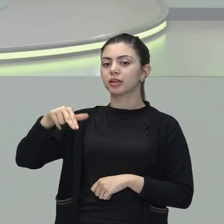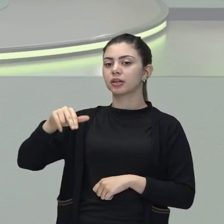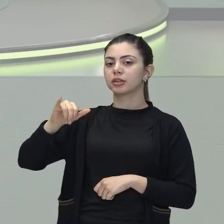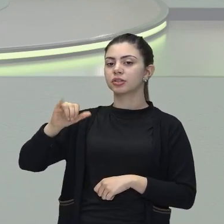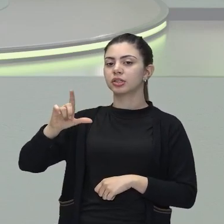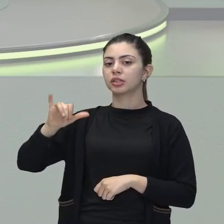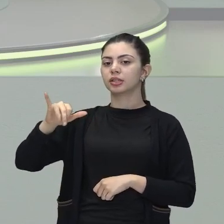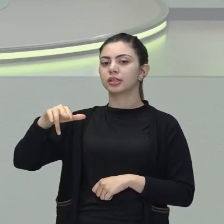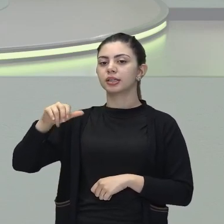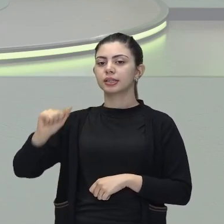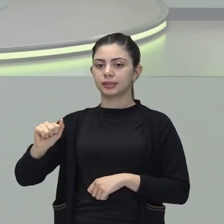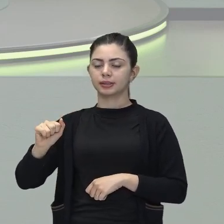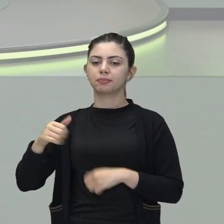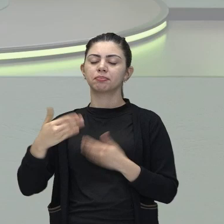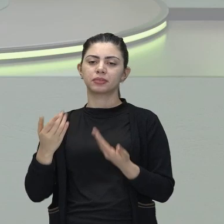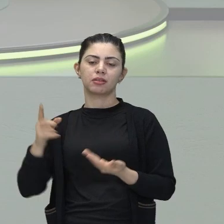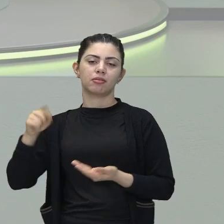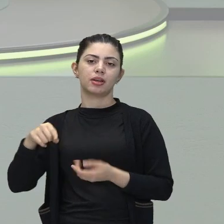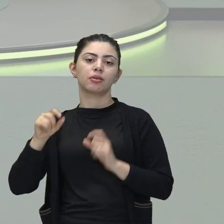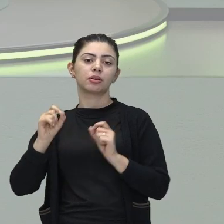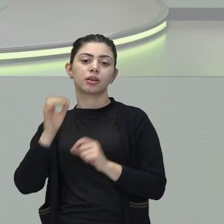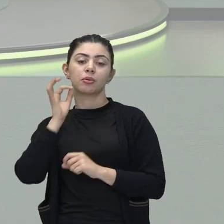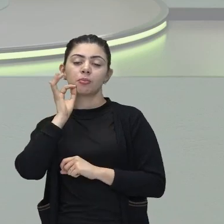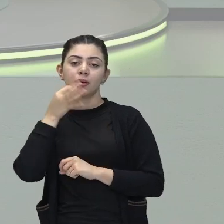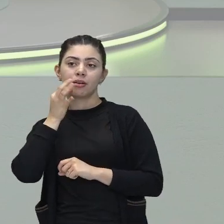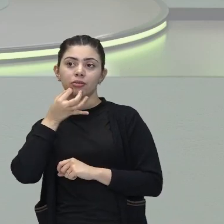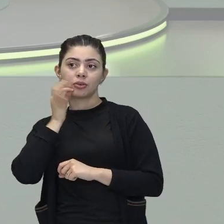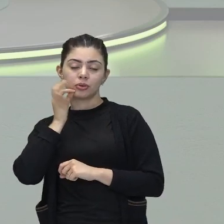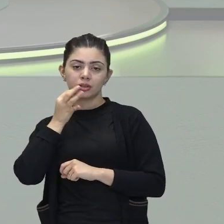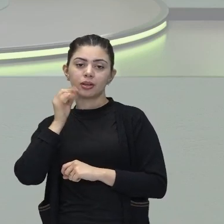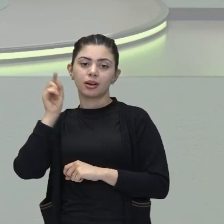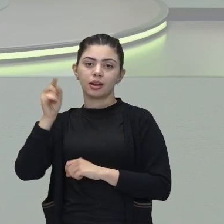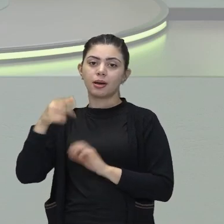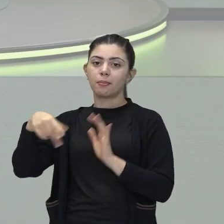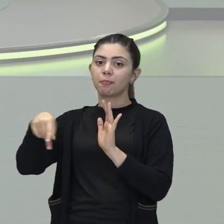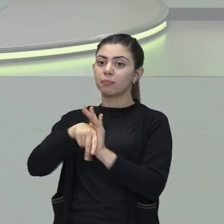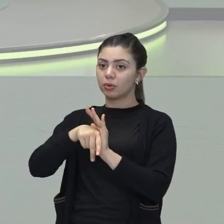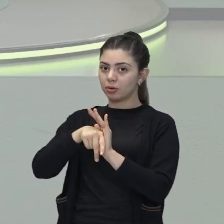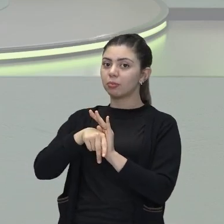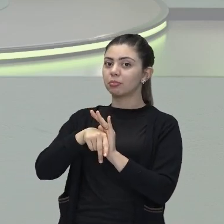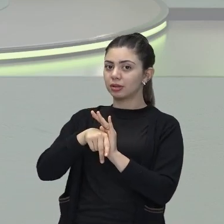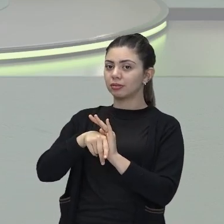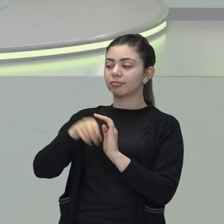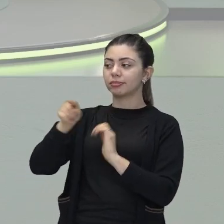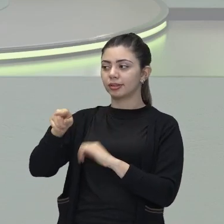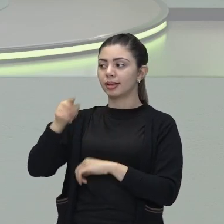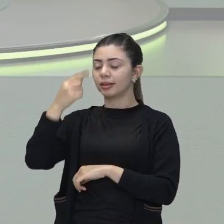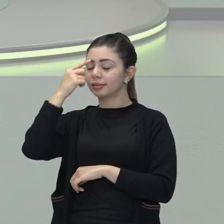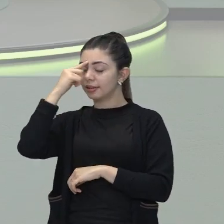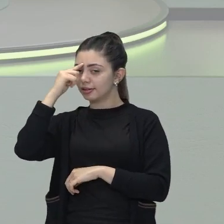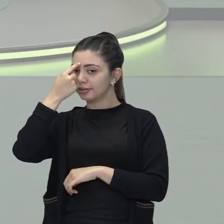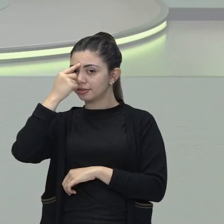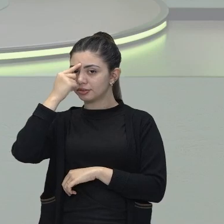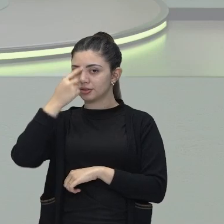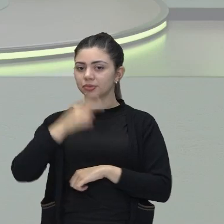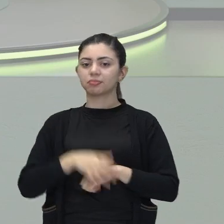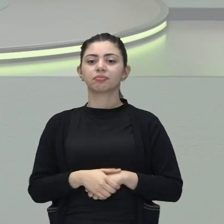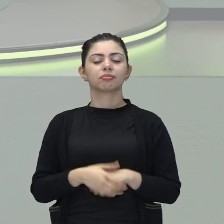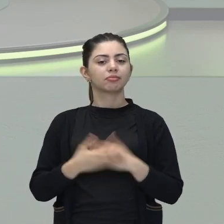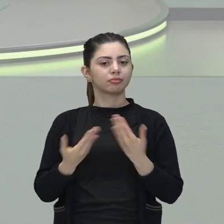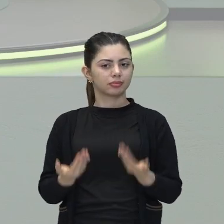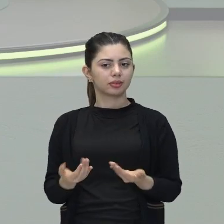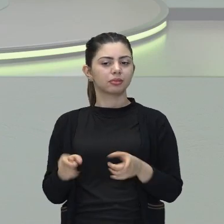de baunilha, que é uma fruta originária das Índias. Então, observe que a vanilina também é um composto de função mista